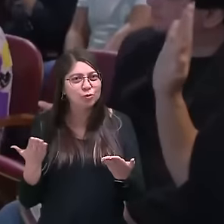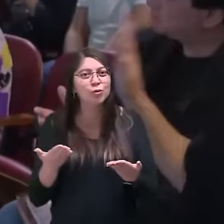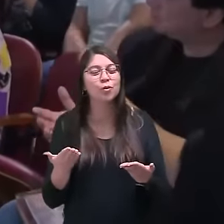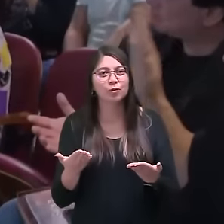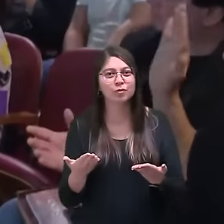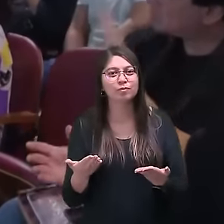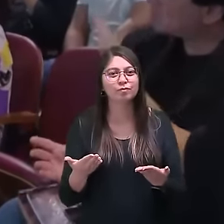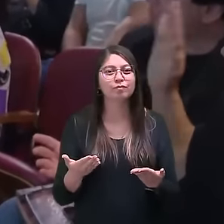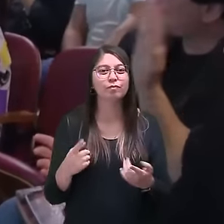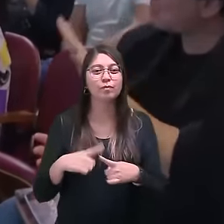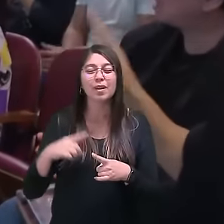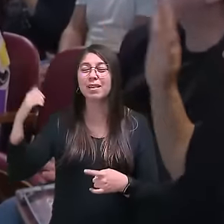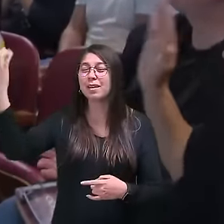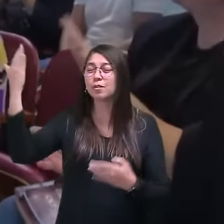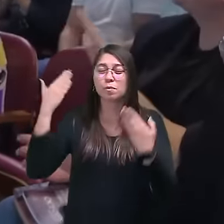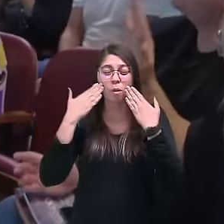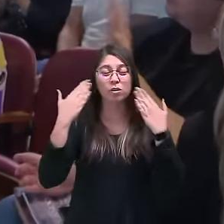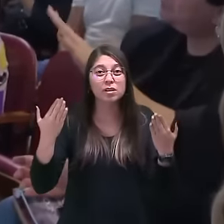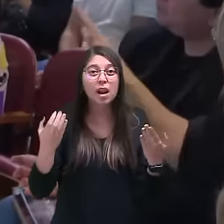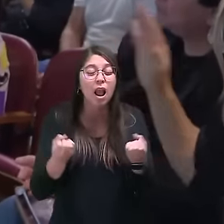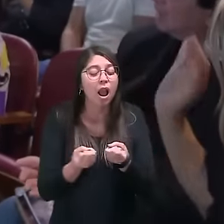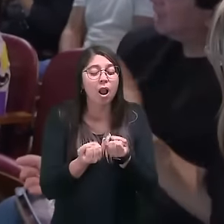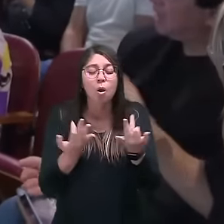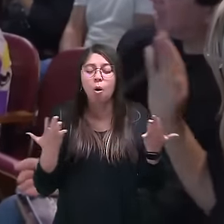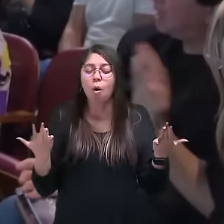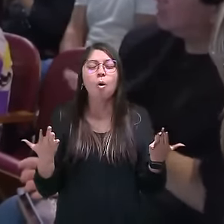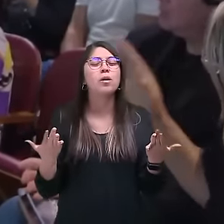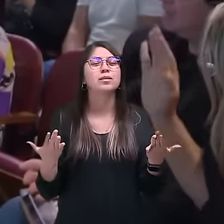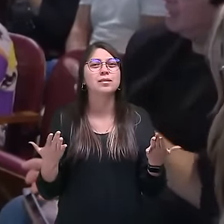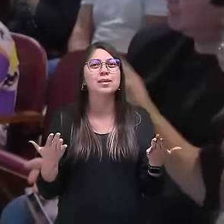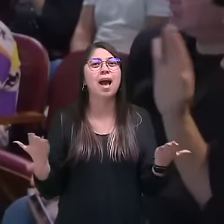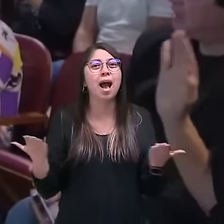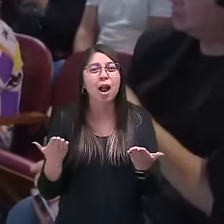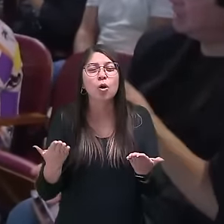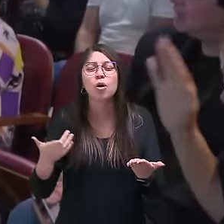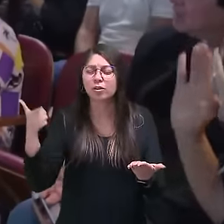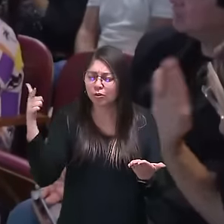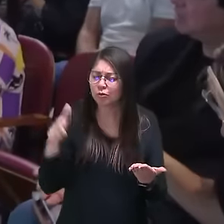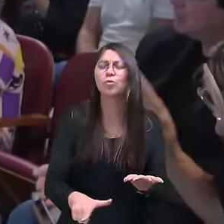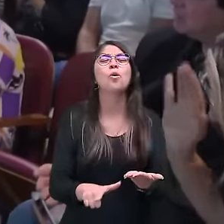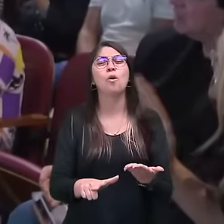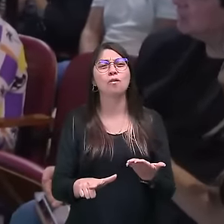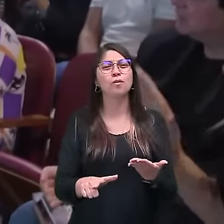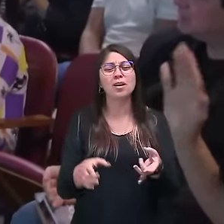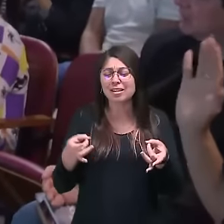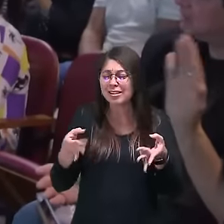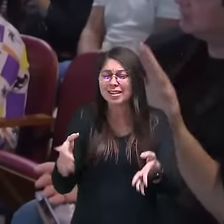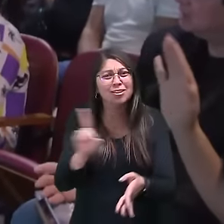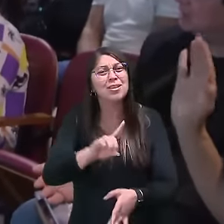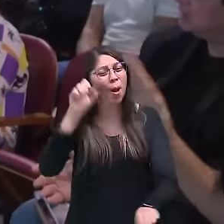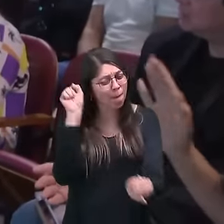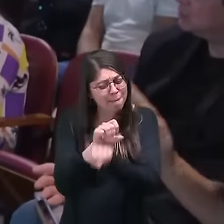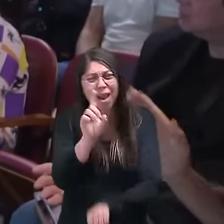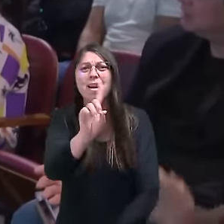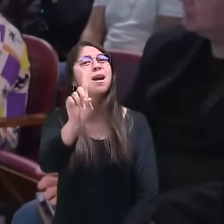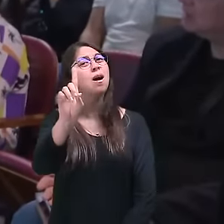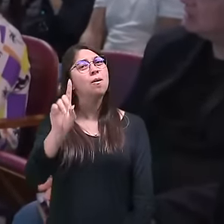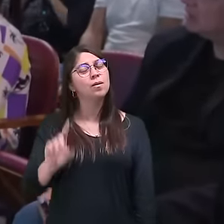Que Deus vai revelar louvores de adoração. Pega a caneta novamente. Não para!